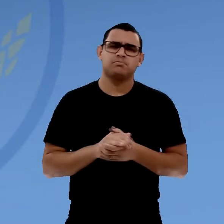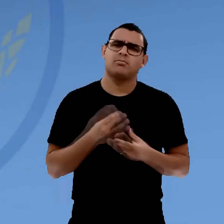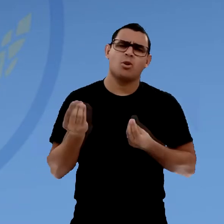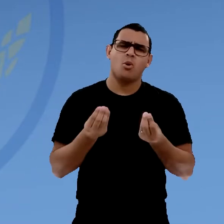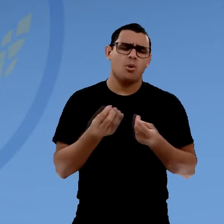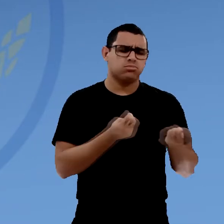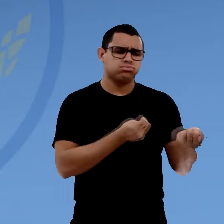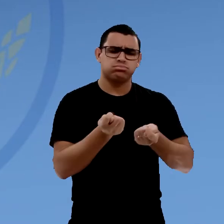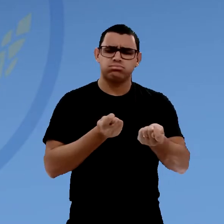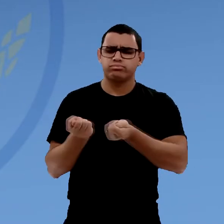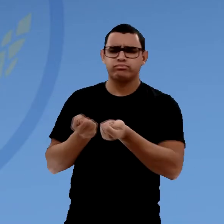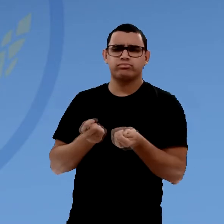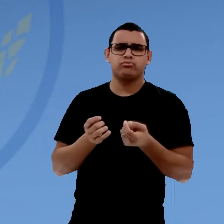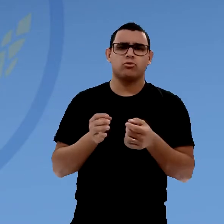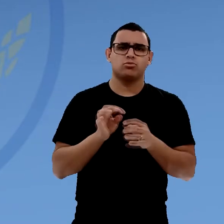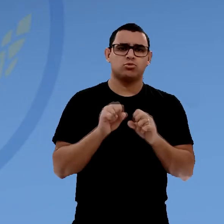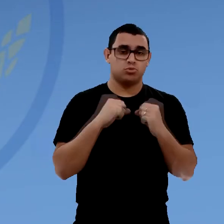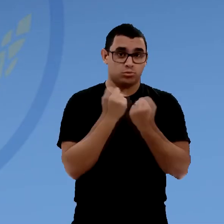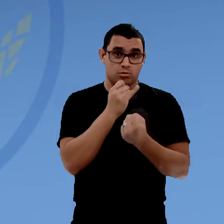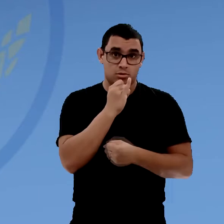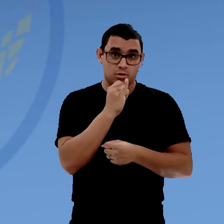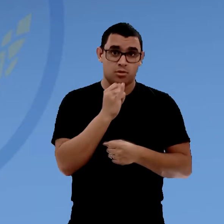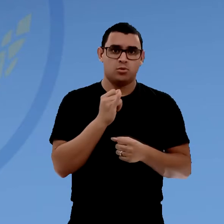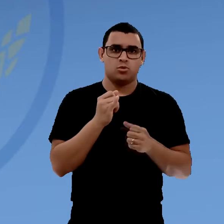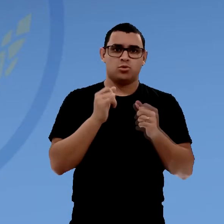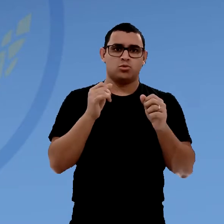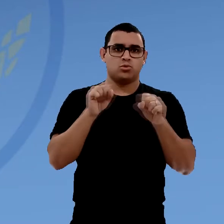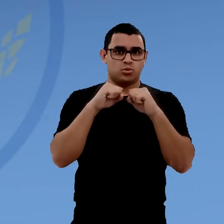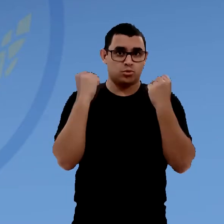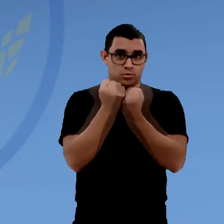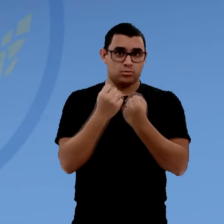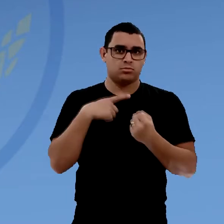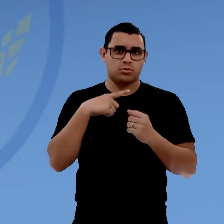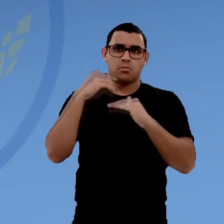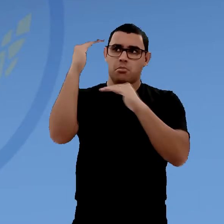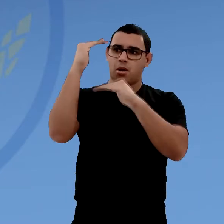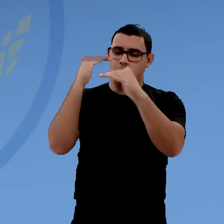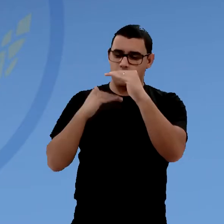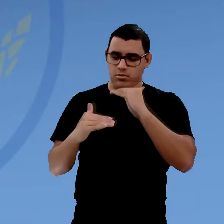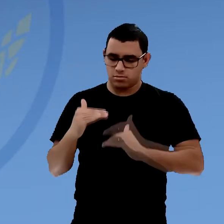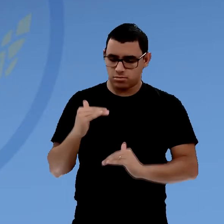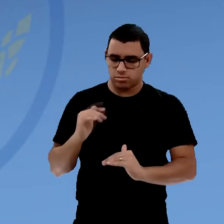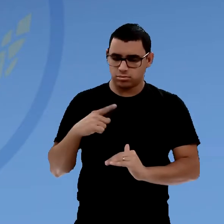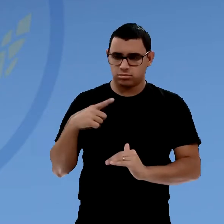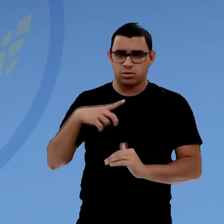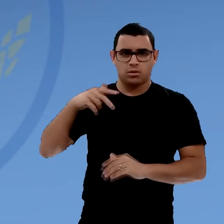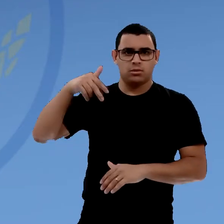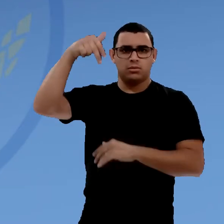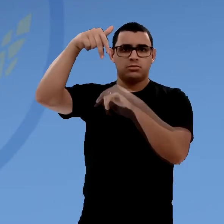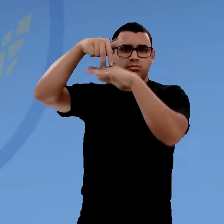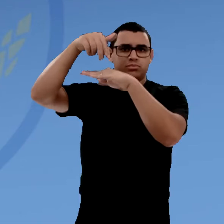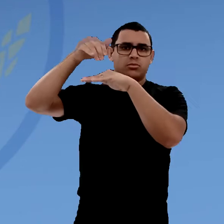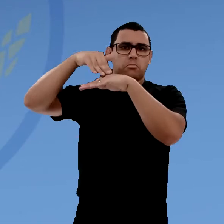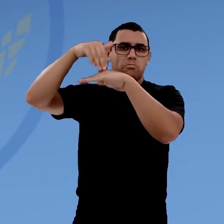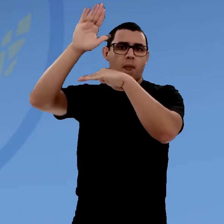Veja, como assim controle social? Se dentro de uma sociedade hierarquizada existem pessoas com